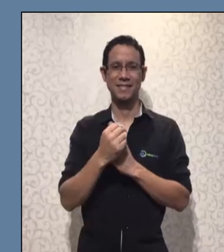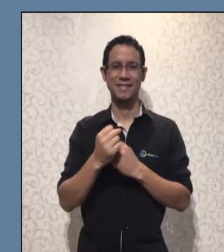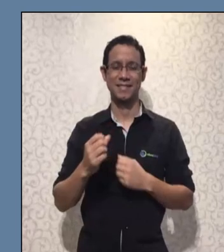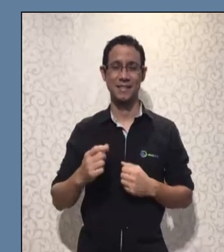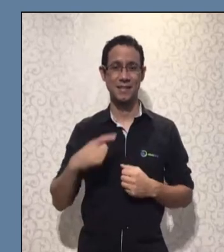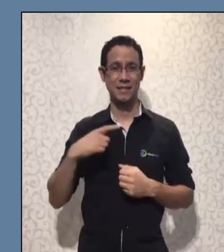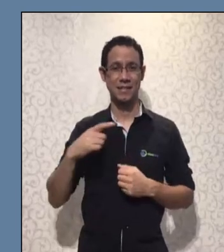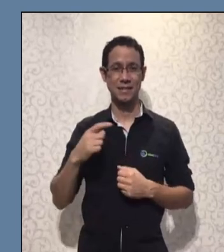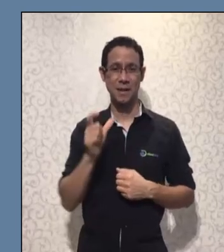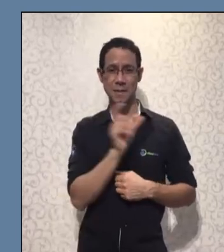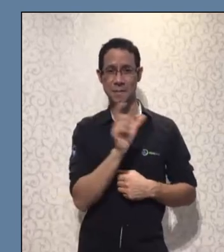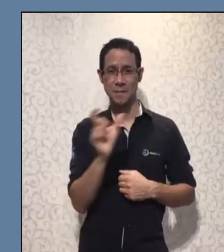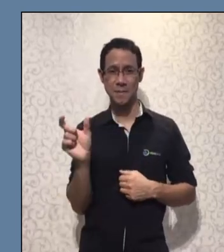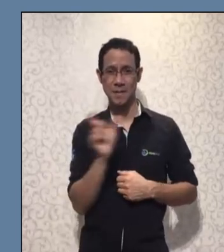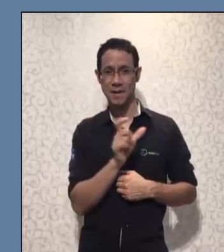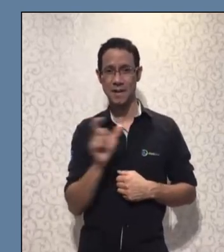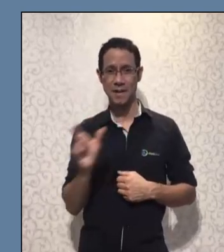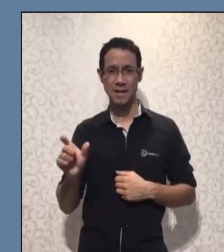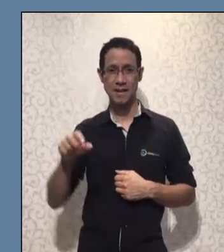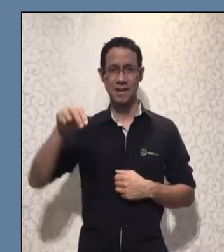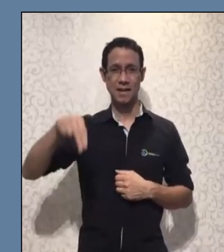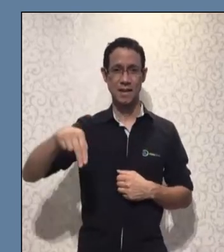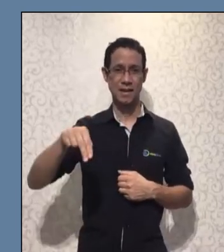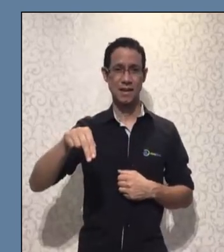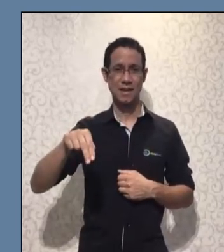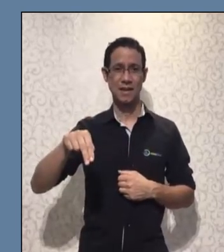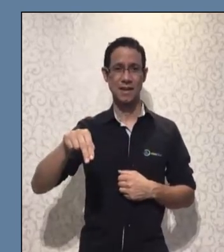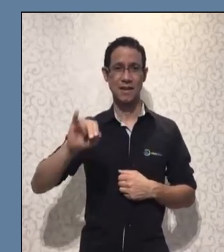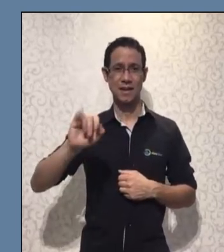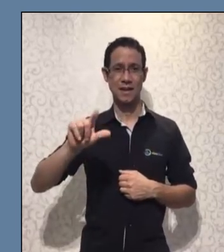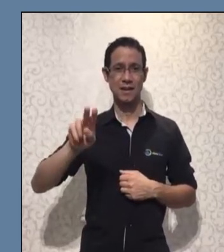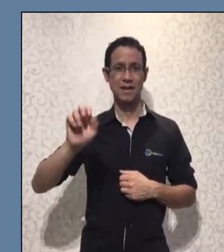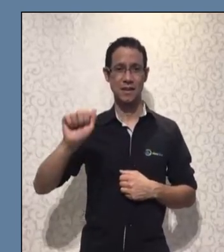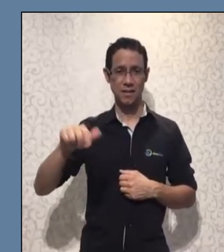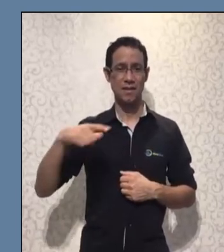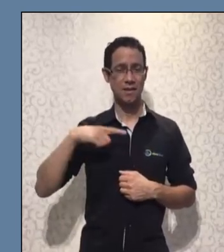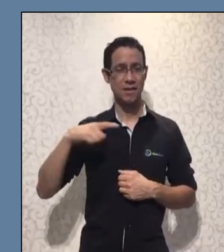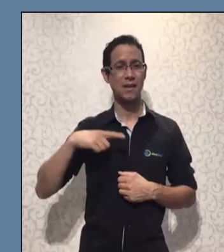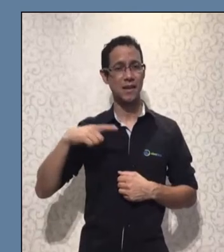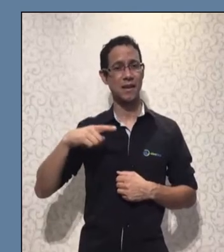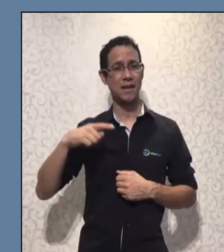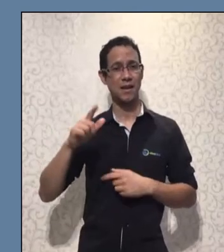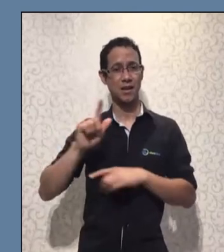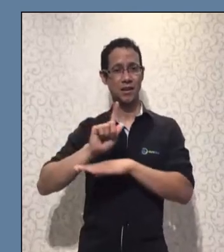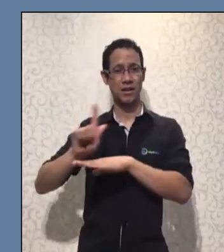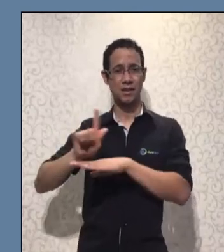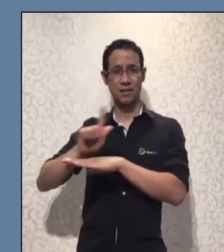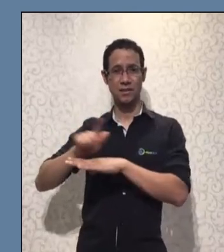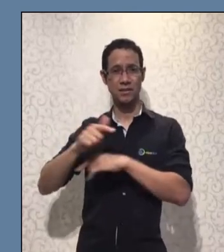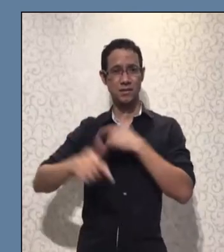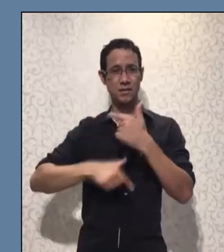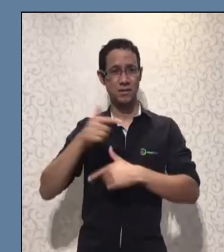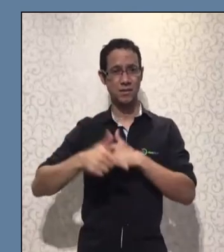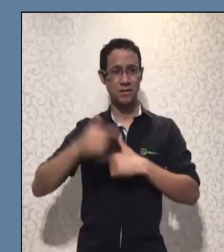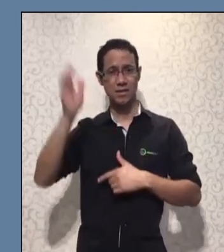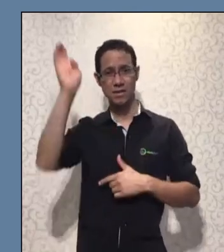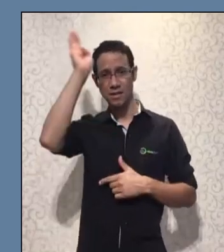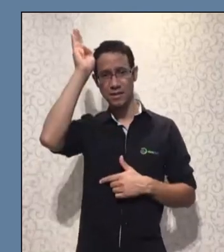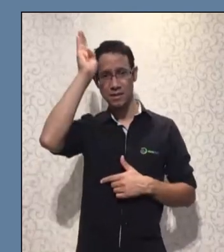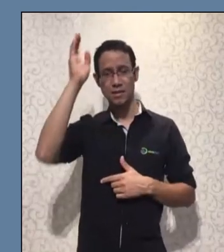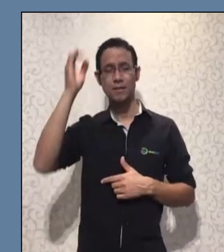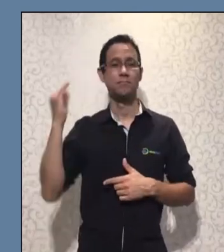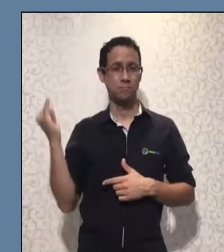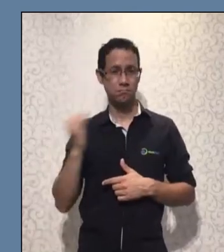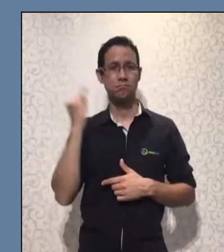grande companheira Nilva Luz, que trabalha conosco no Sesc, é minha companheira na gerência, falando dessa necessidade inescapável de